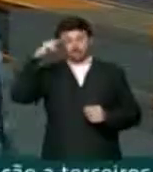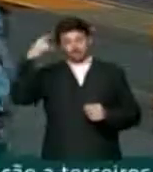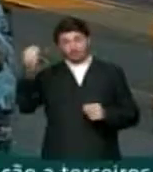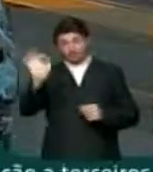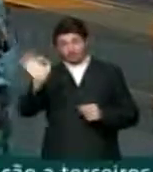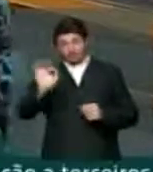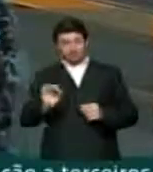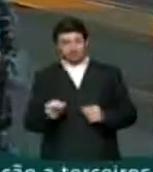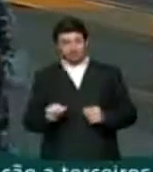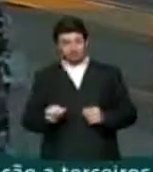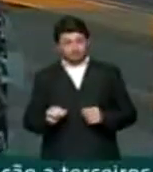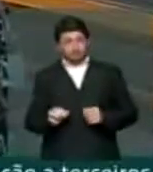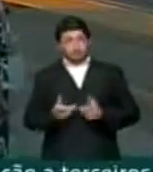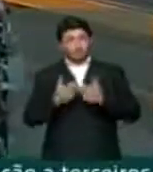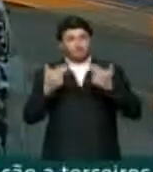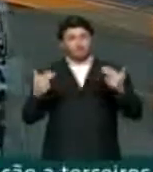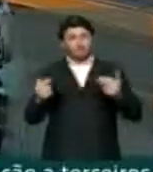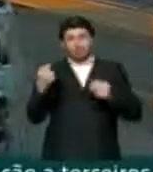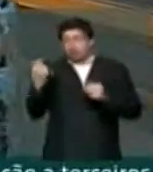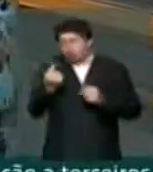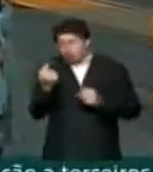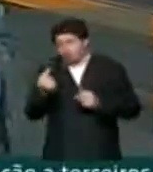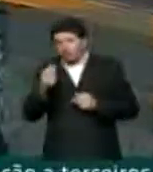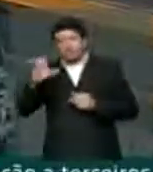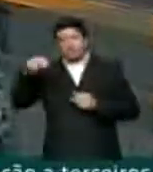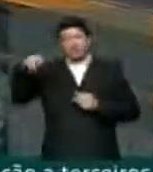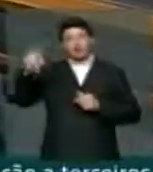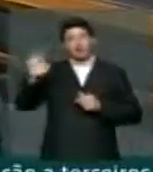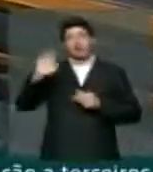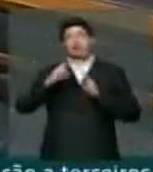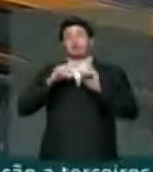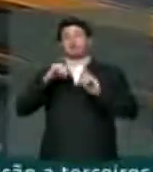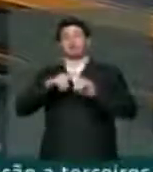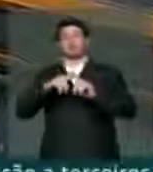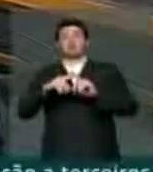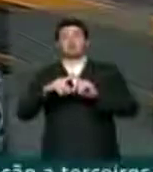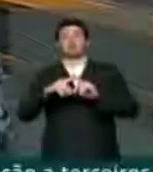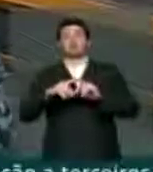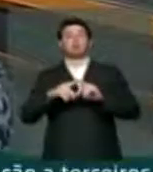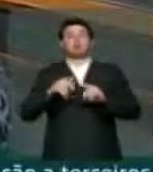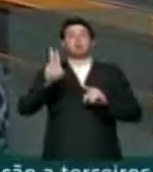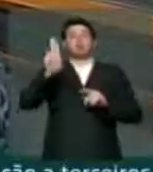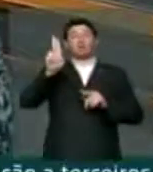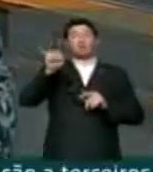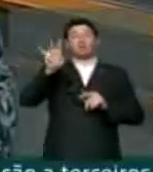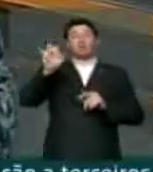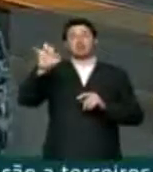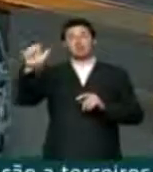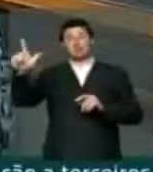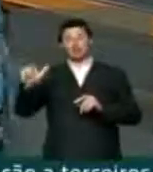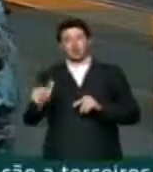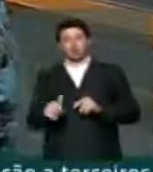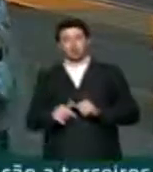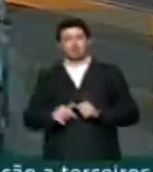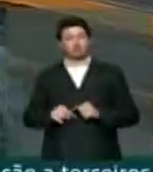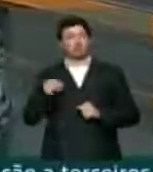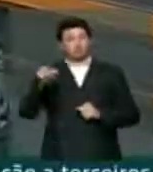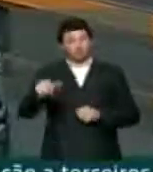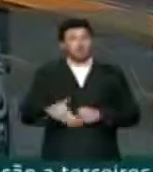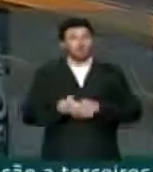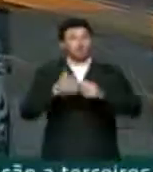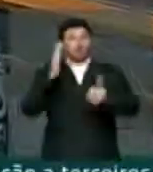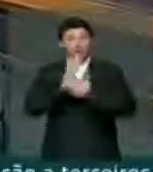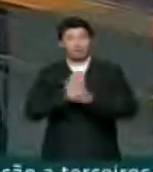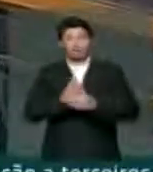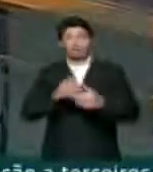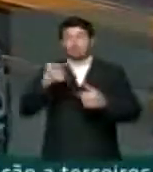inventando. Não um caso isolado em relação à CNT e à Igreja do Reino de Deus, recentemente. E é isso que ajudou que o